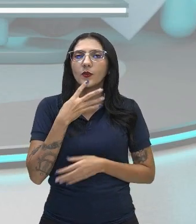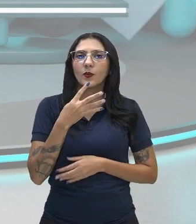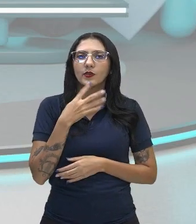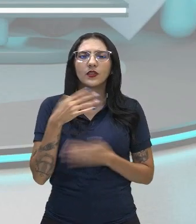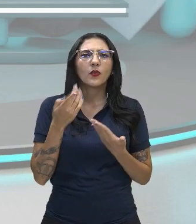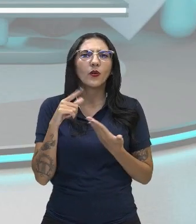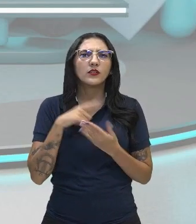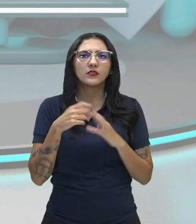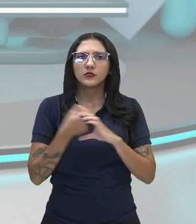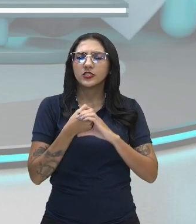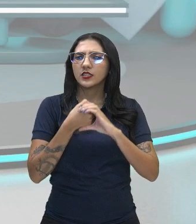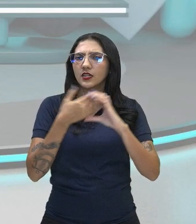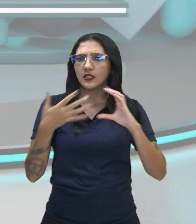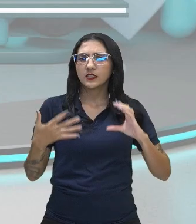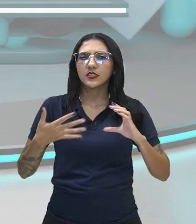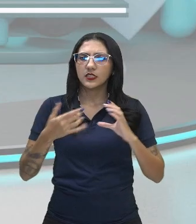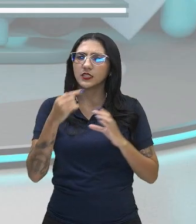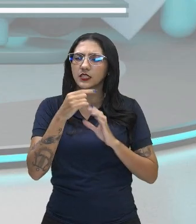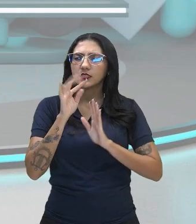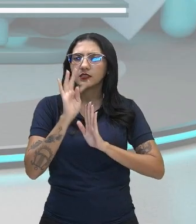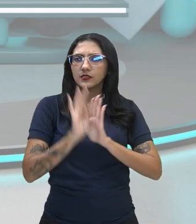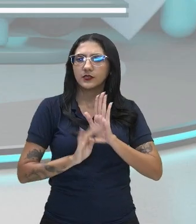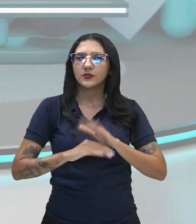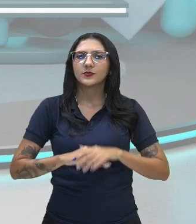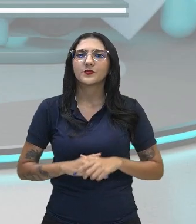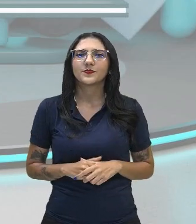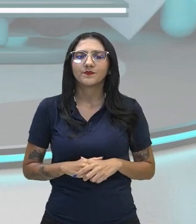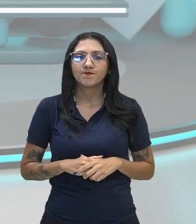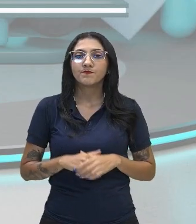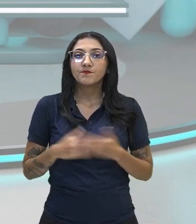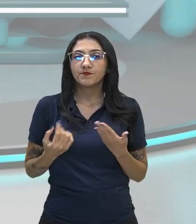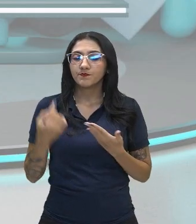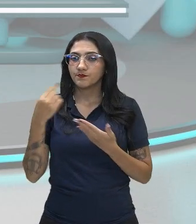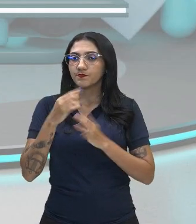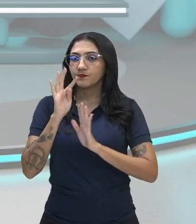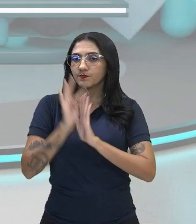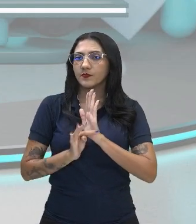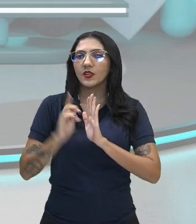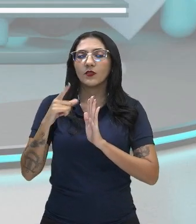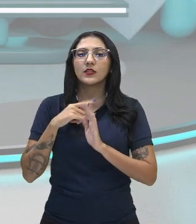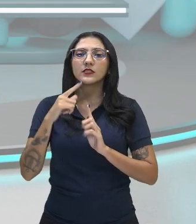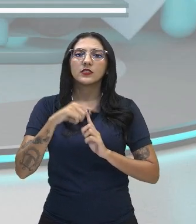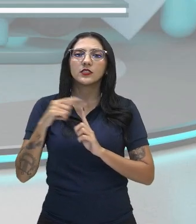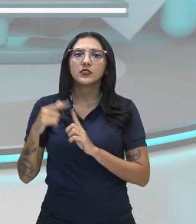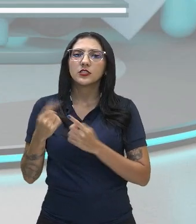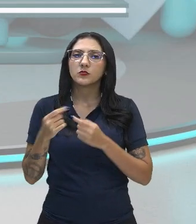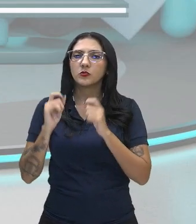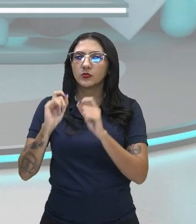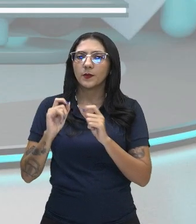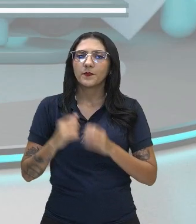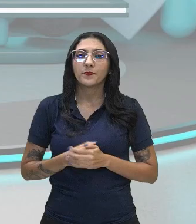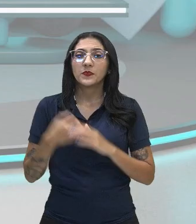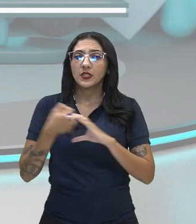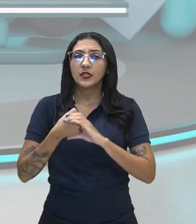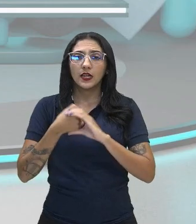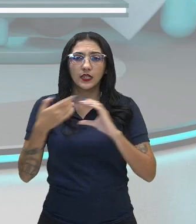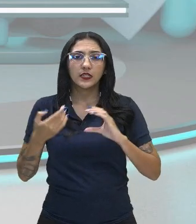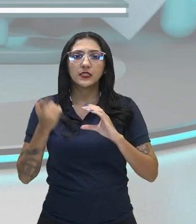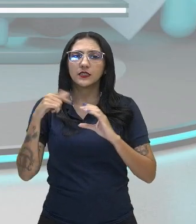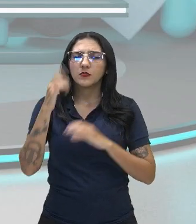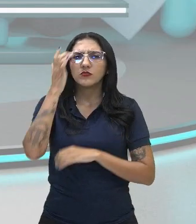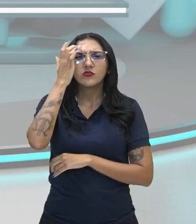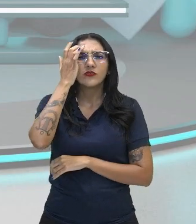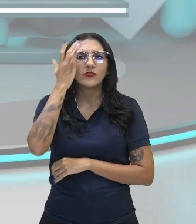características do texto injuntivo. O texto injuntivo, ele traz como característica, isso é bem marcante, fácil de